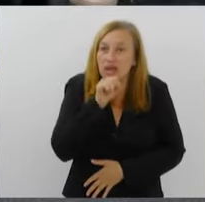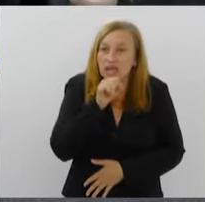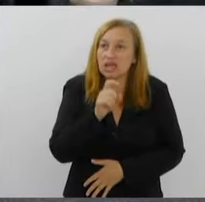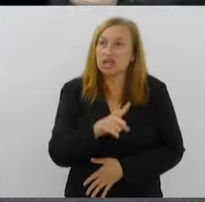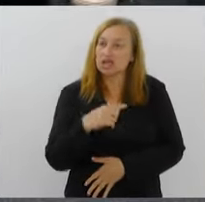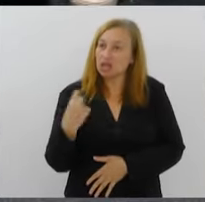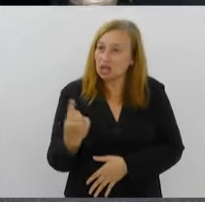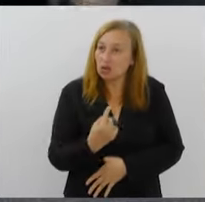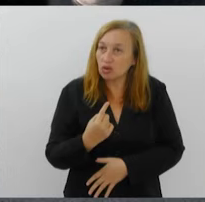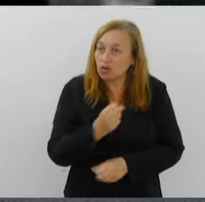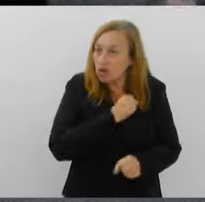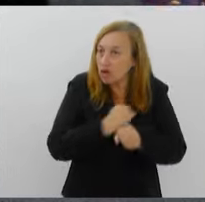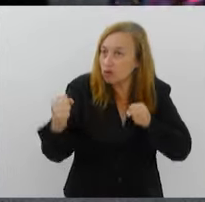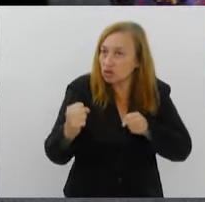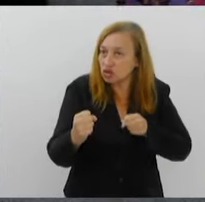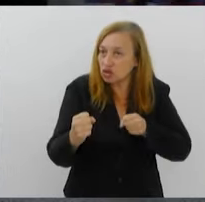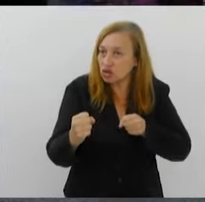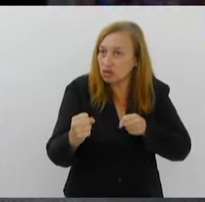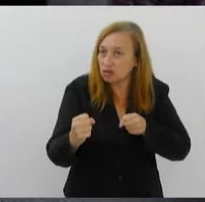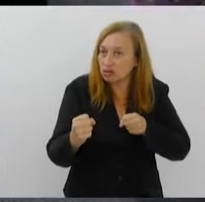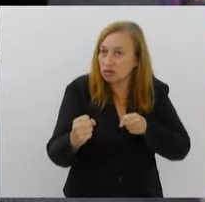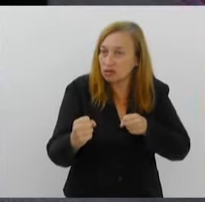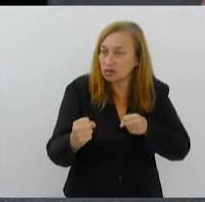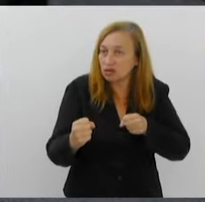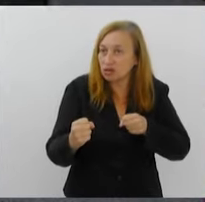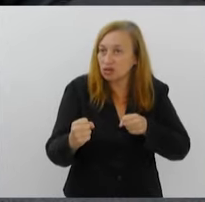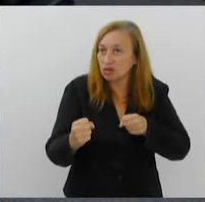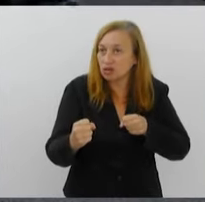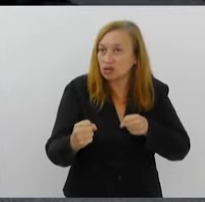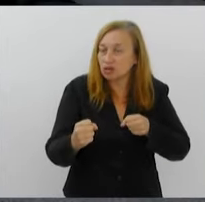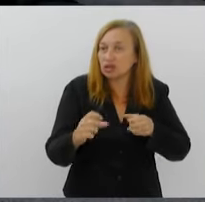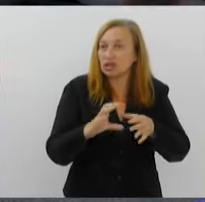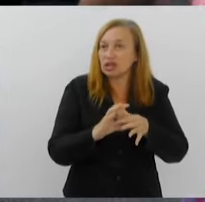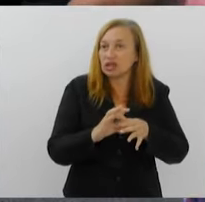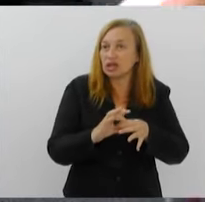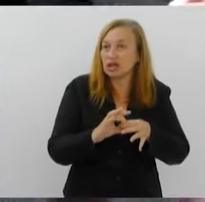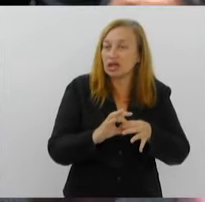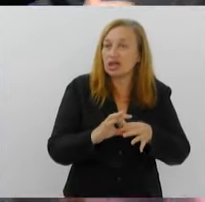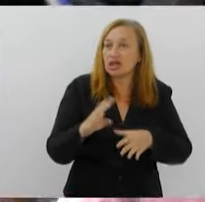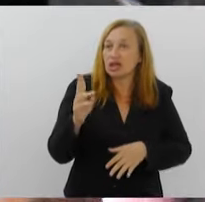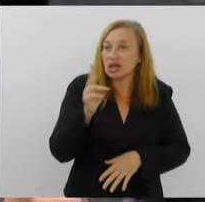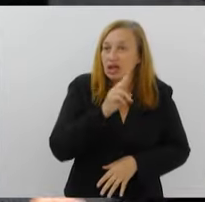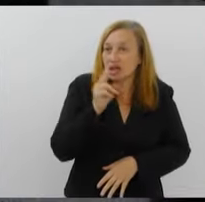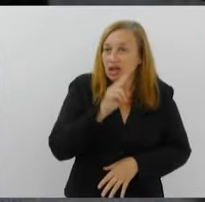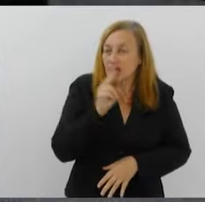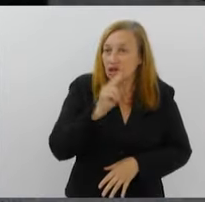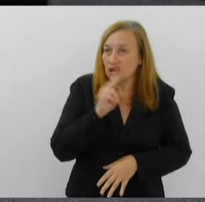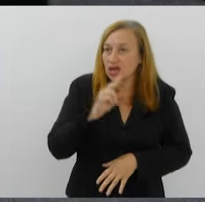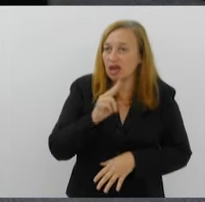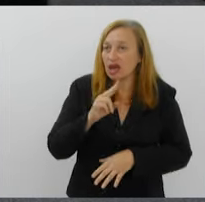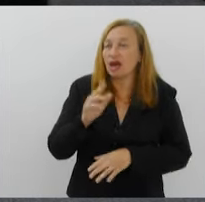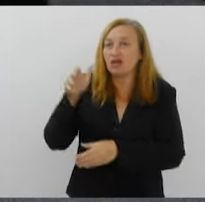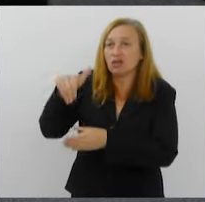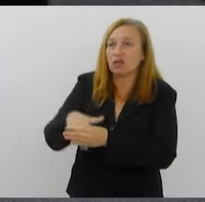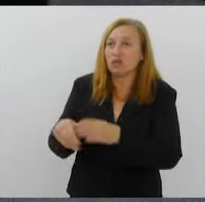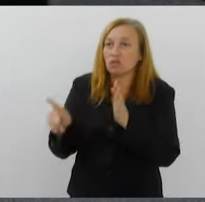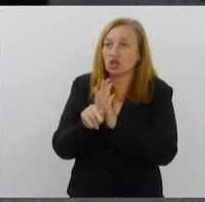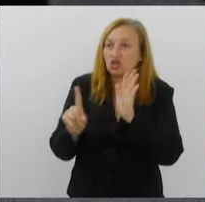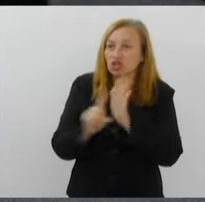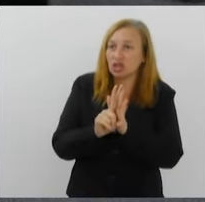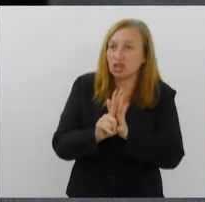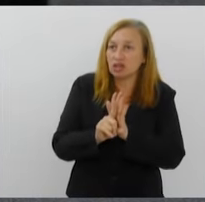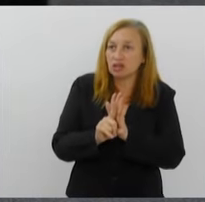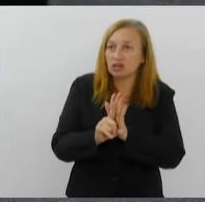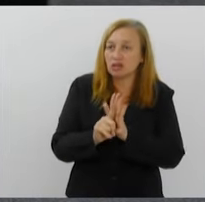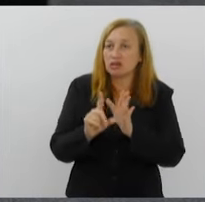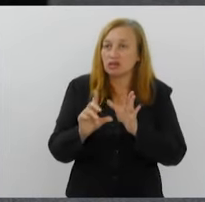gente repudia veementemente a tentativa do Lira em apressar a votação de um projeto de lei que vai legalizar